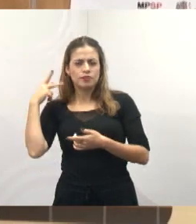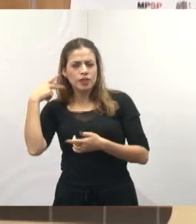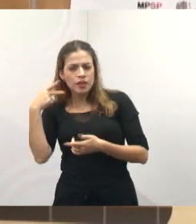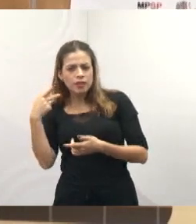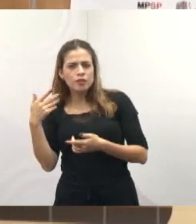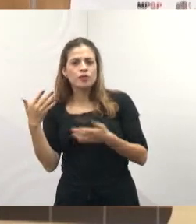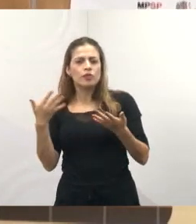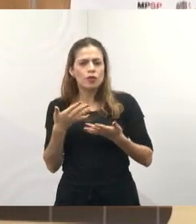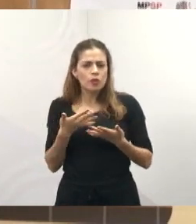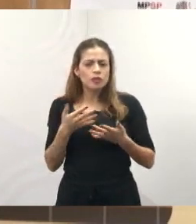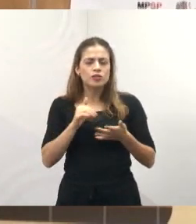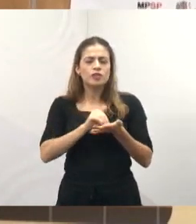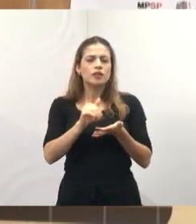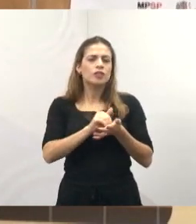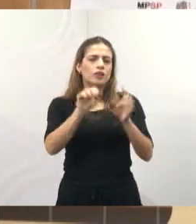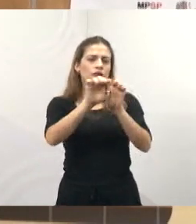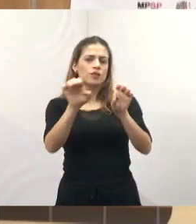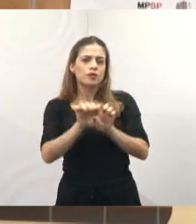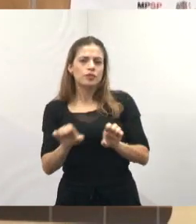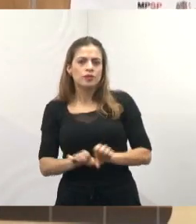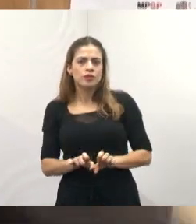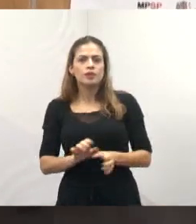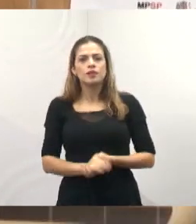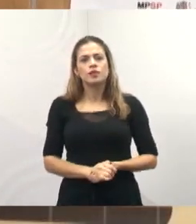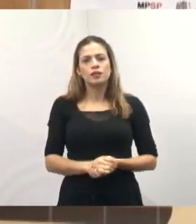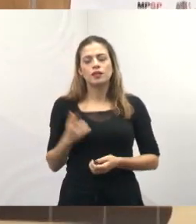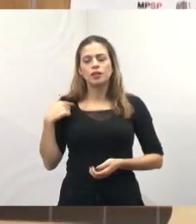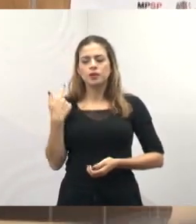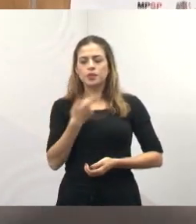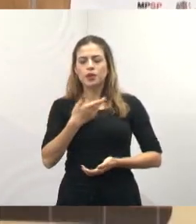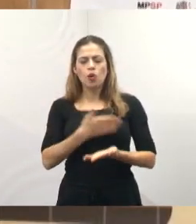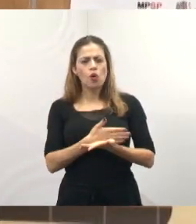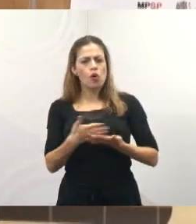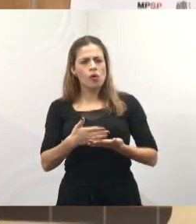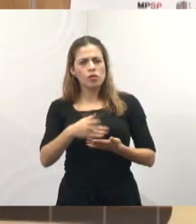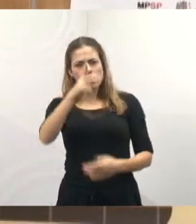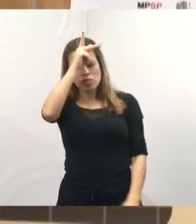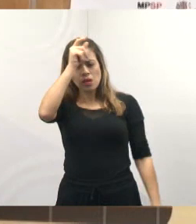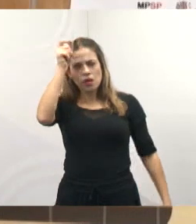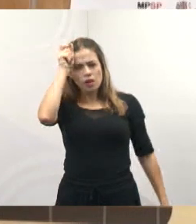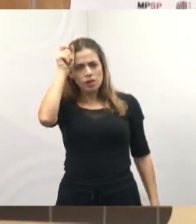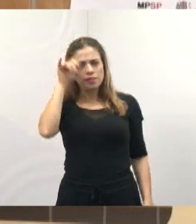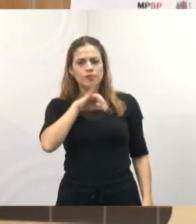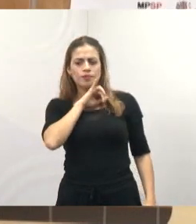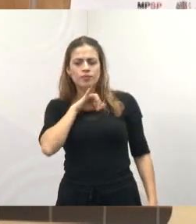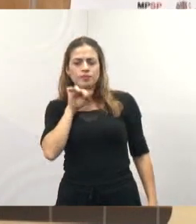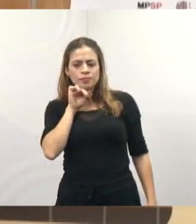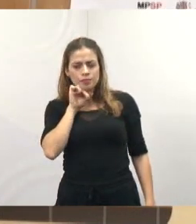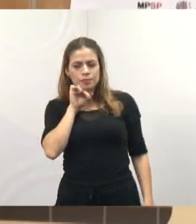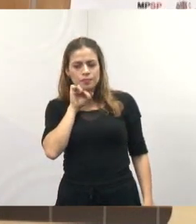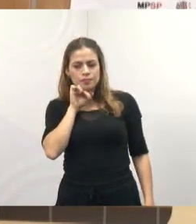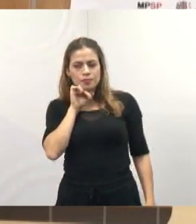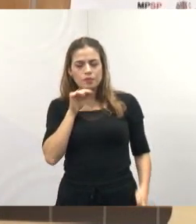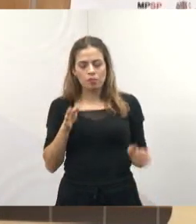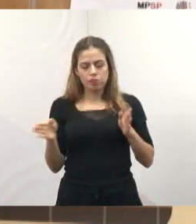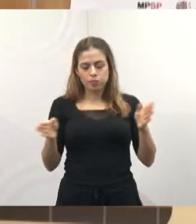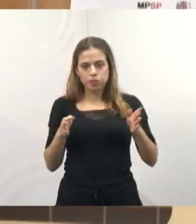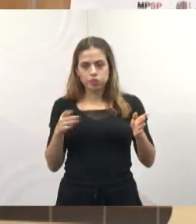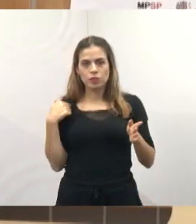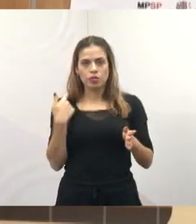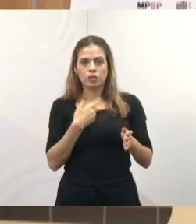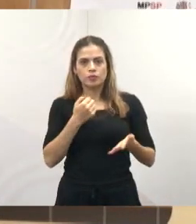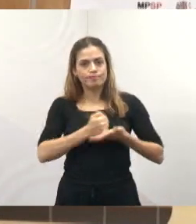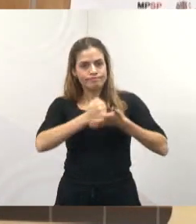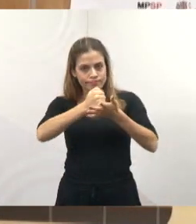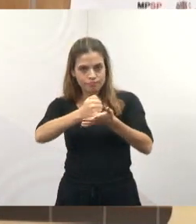da Infraestrutura. E a gente, desde quando Isaías, primeiro mandato dele, a gente apoia o Isaías